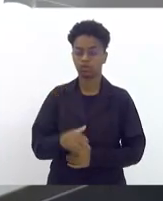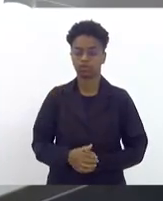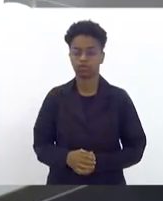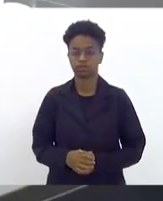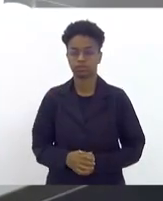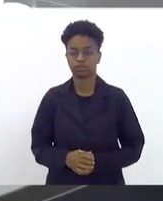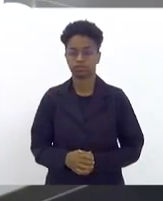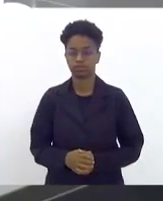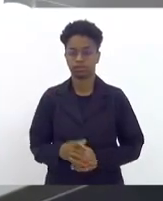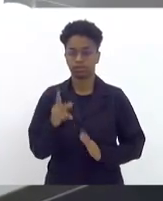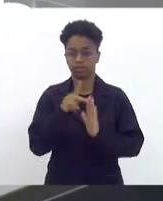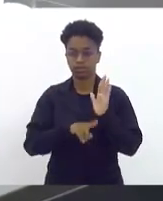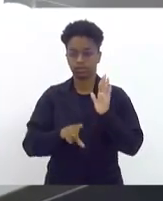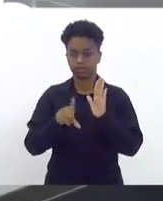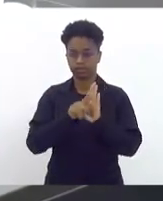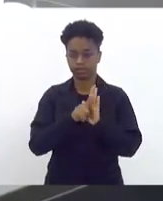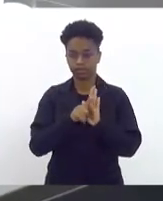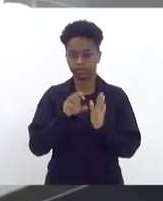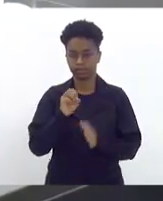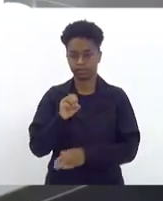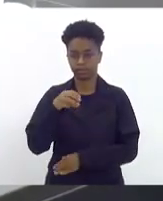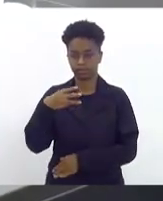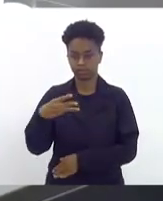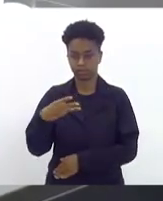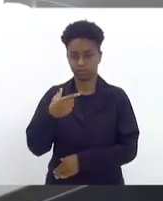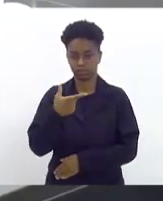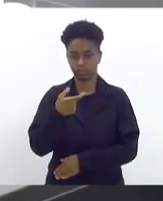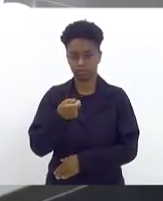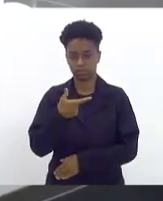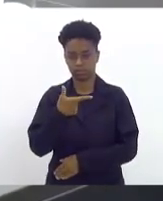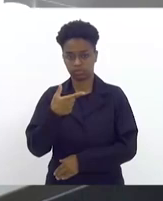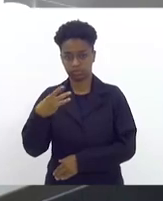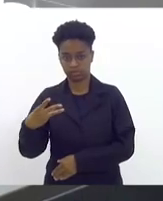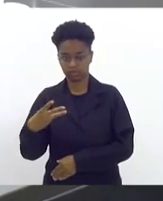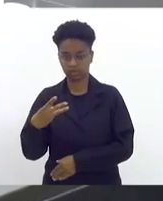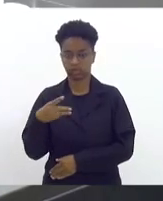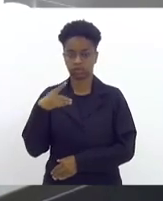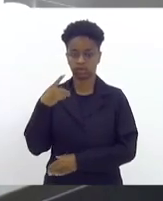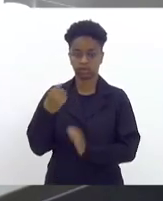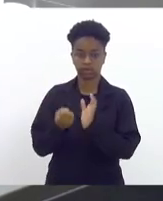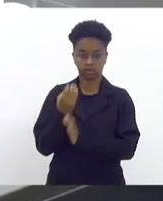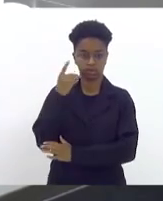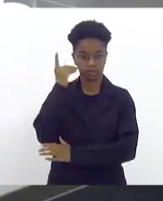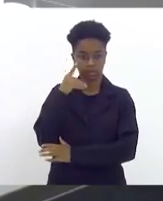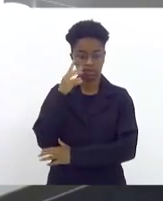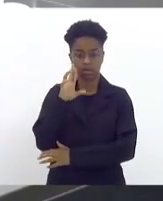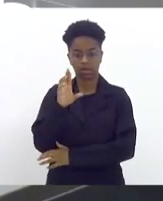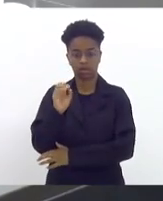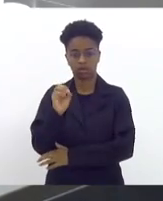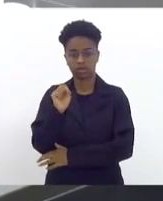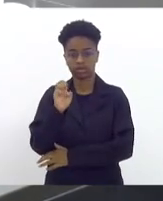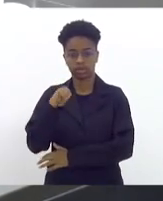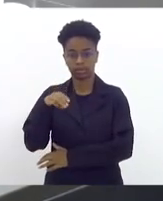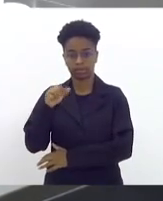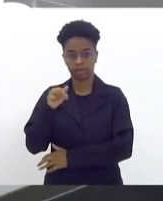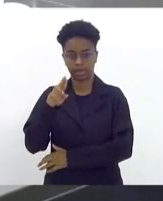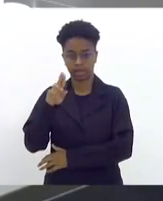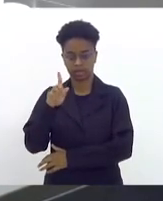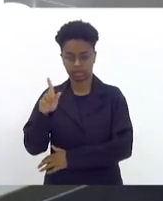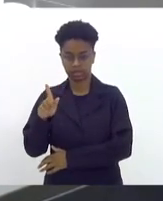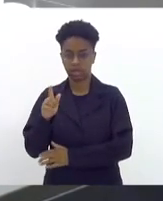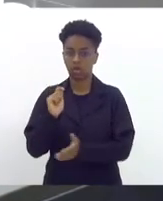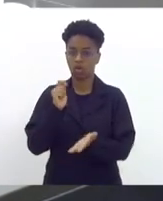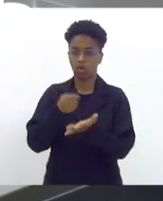trata-se do pl 03 de 2023 do deputado de autoria do deputado Rosenberg Reis que obriga as concessionárias de transporte